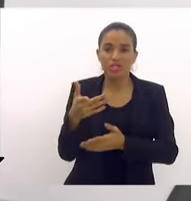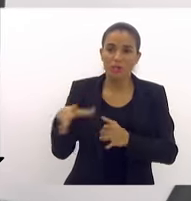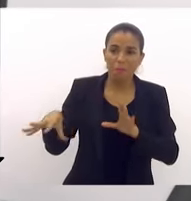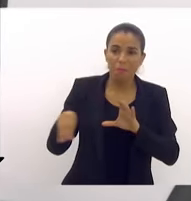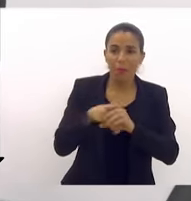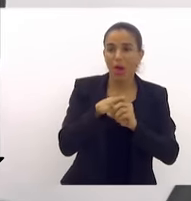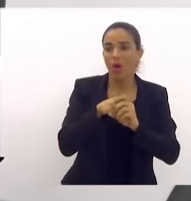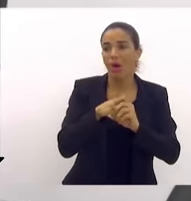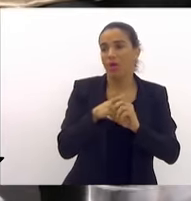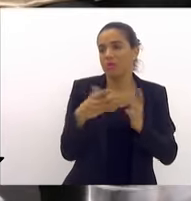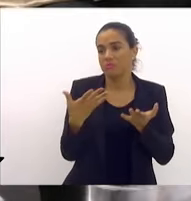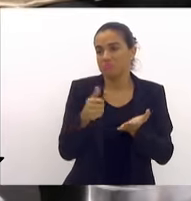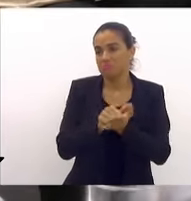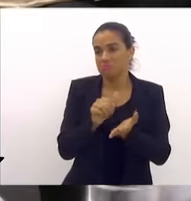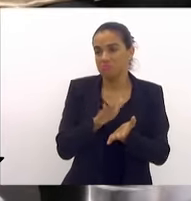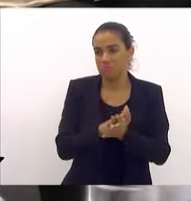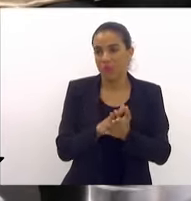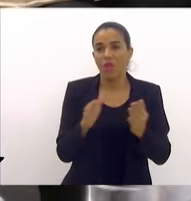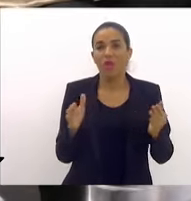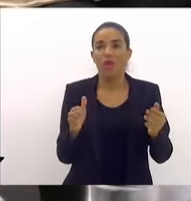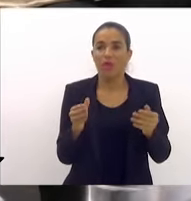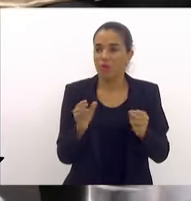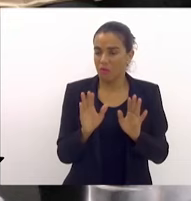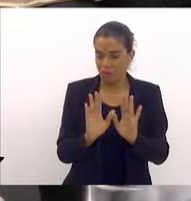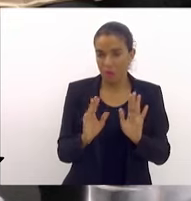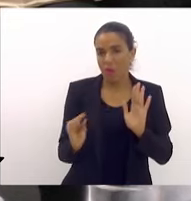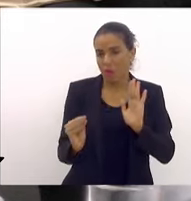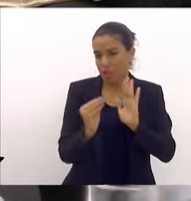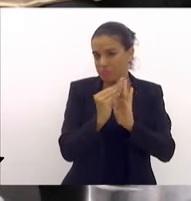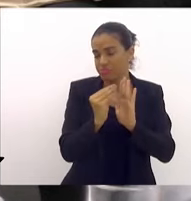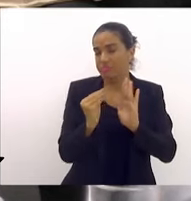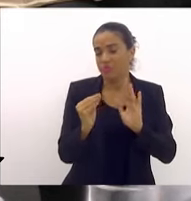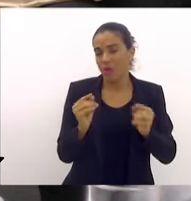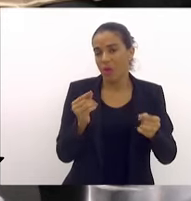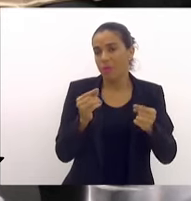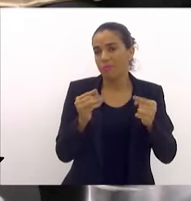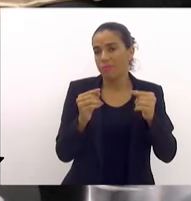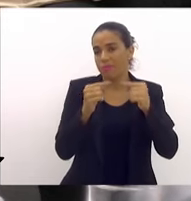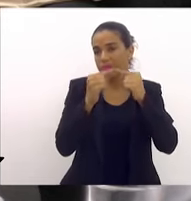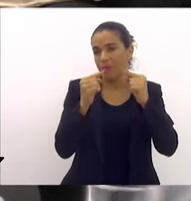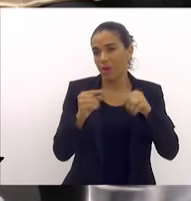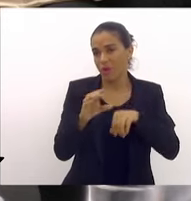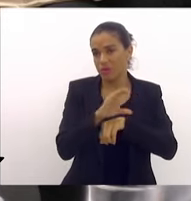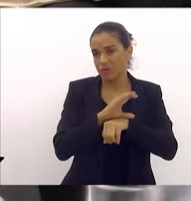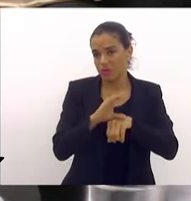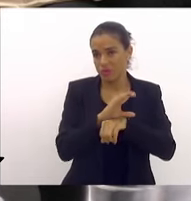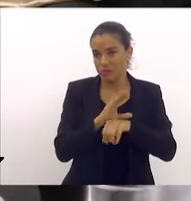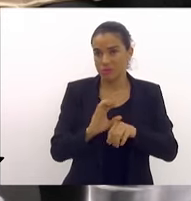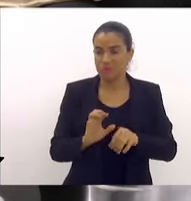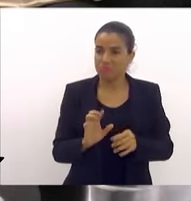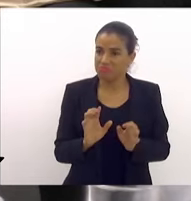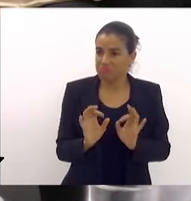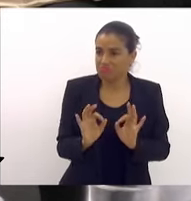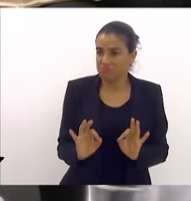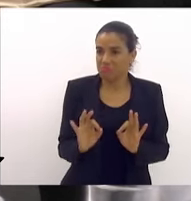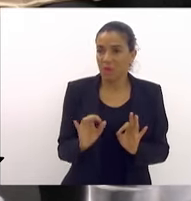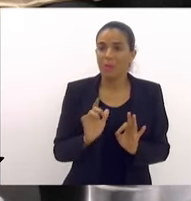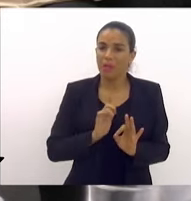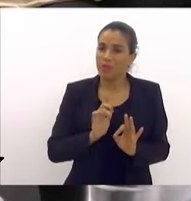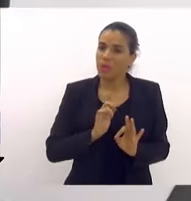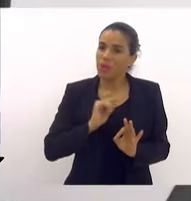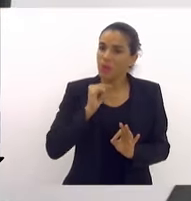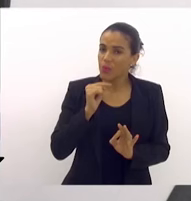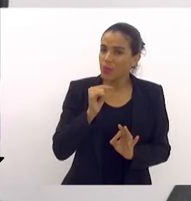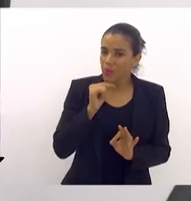outra sanção. Vou alterar pela constitucionalidade sem problema nenhum, só quis expor o trâmite. Não, e é legítimo, porque há dúvida, de fato,